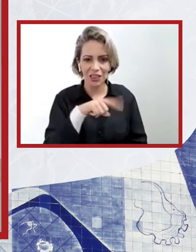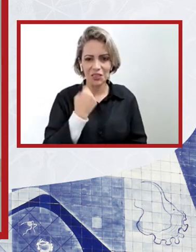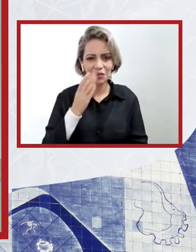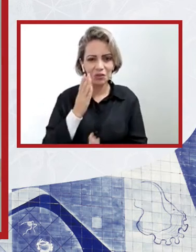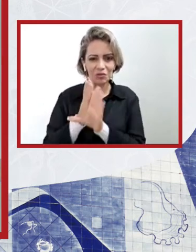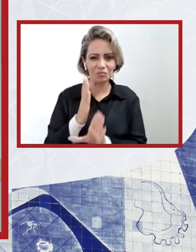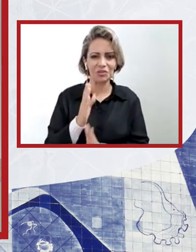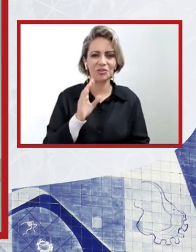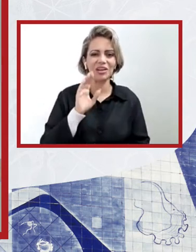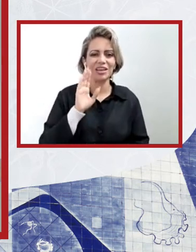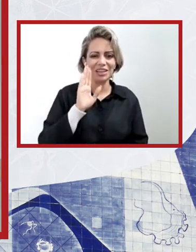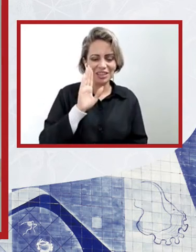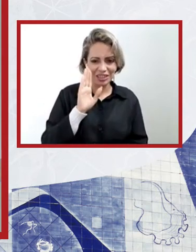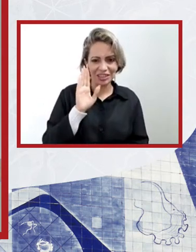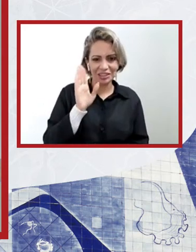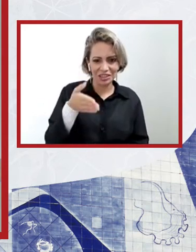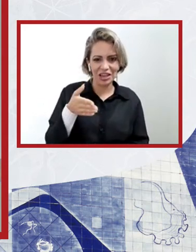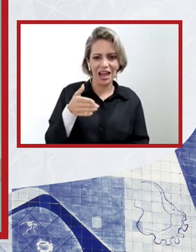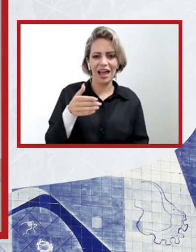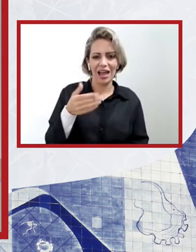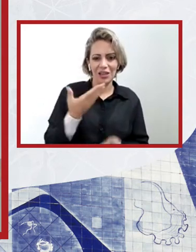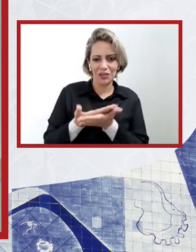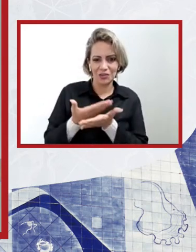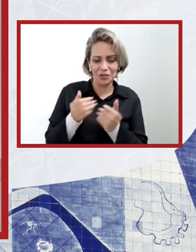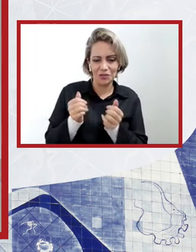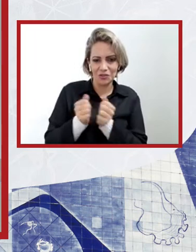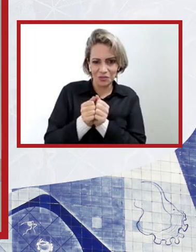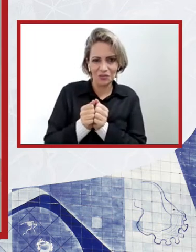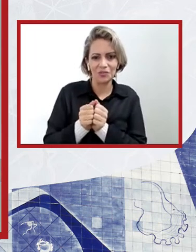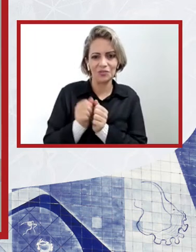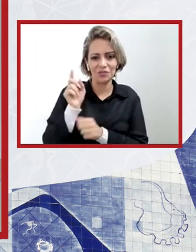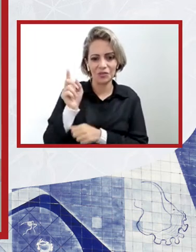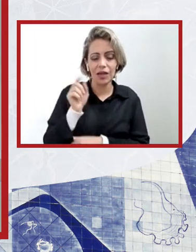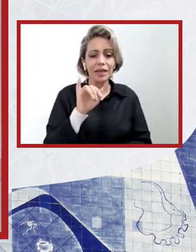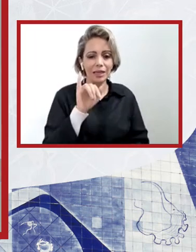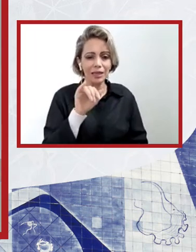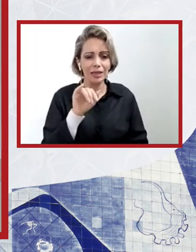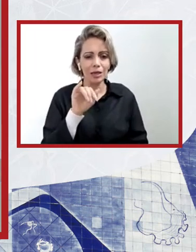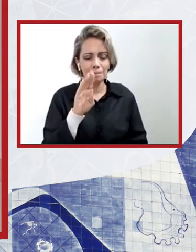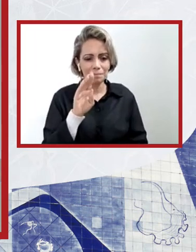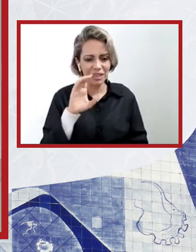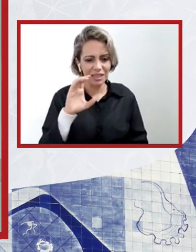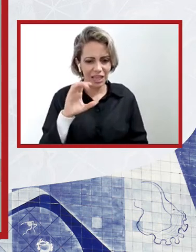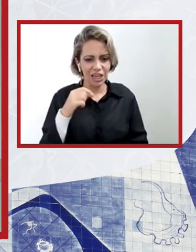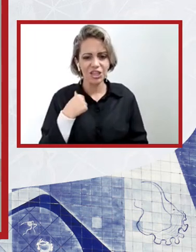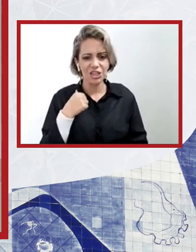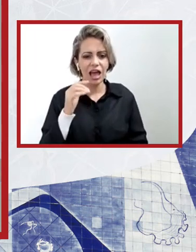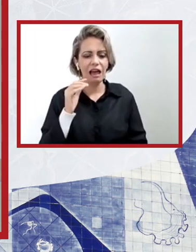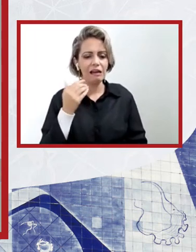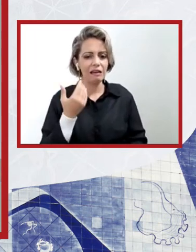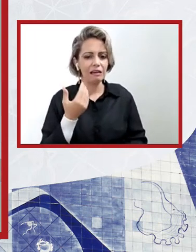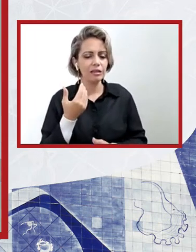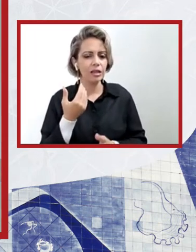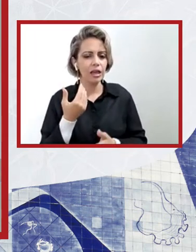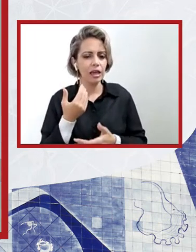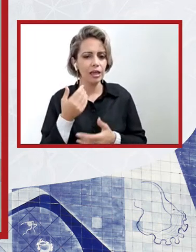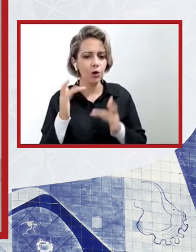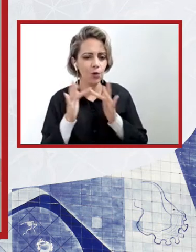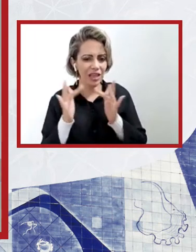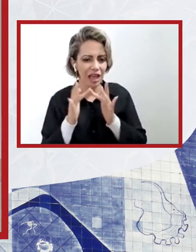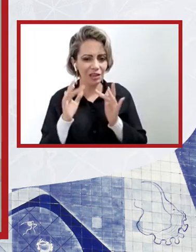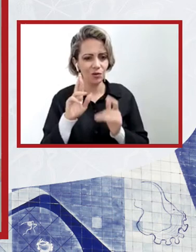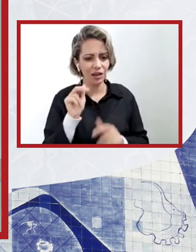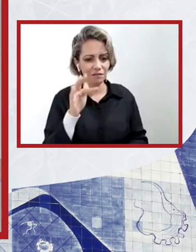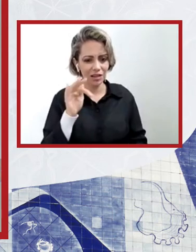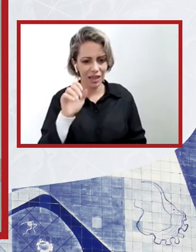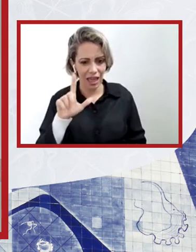na universidade, Margarete, que trabalha comigo lá no IBC, a Duda, que já passou pelo IBC também, o Antônio Borges, que